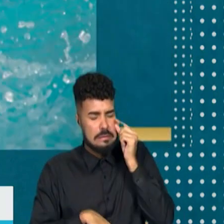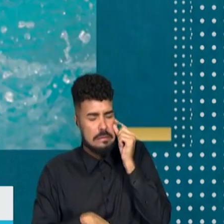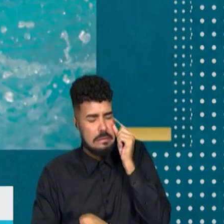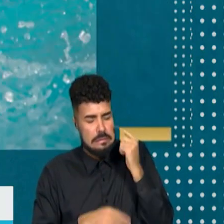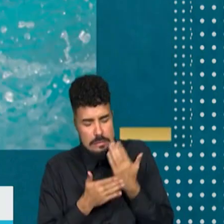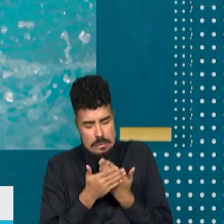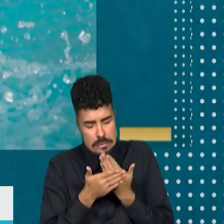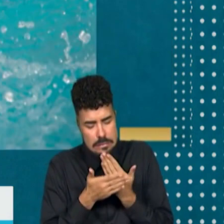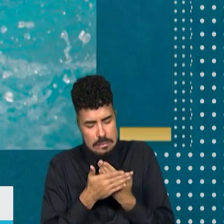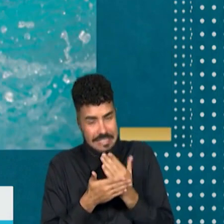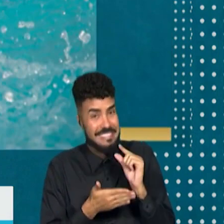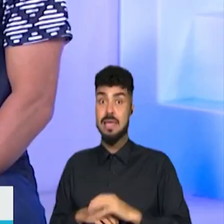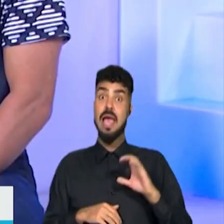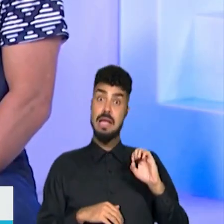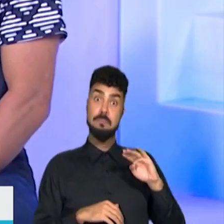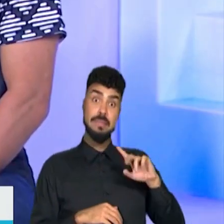estudo.